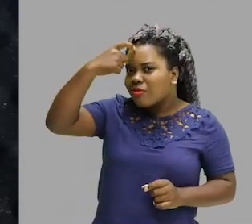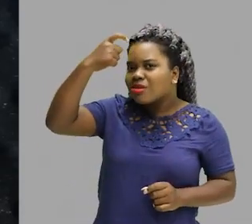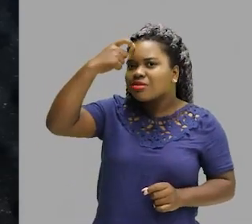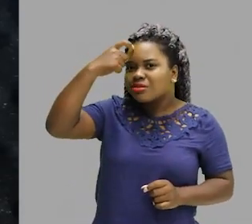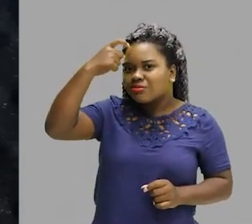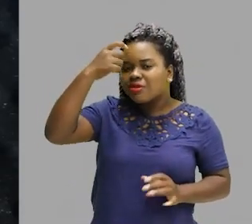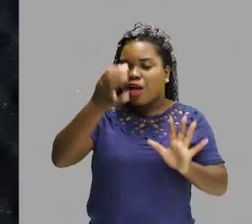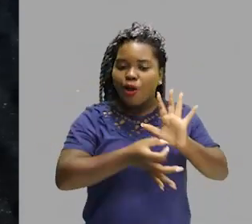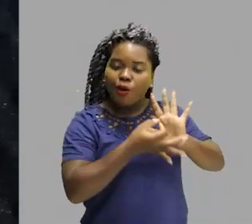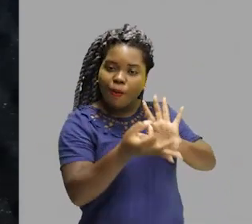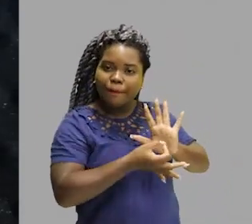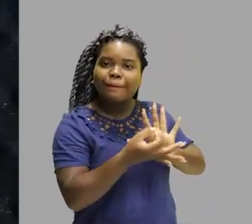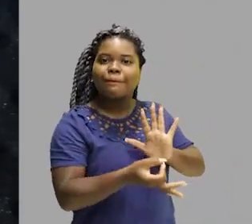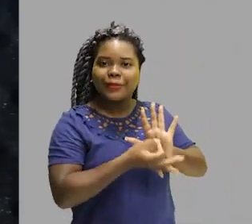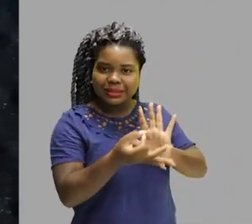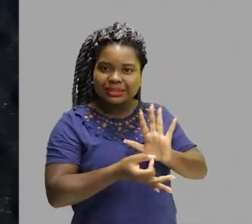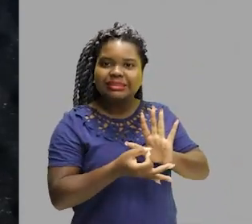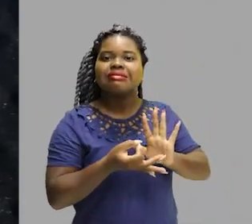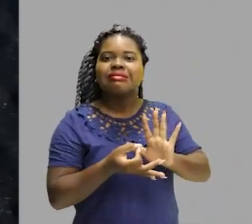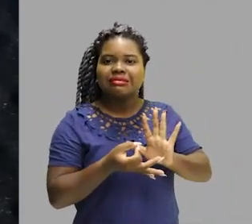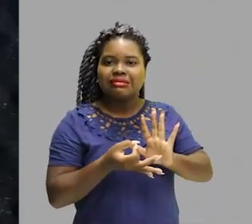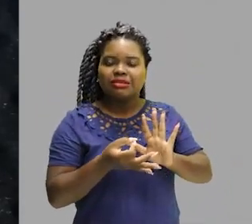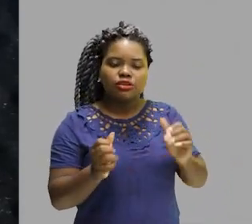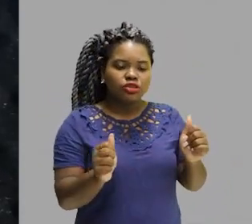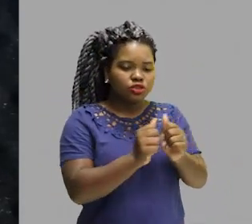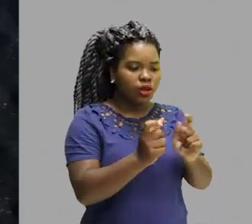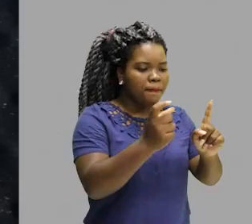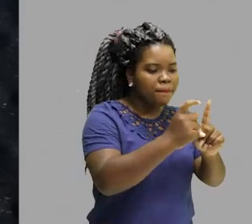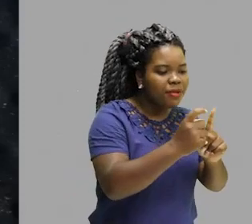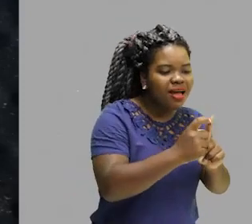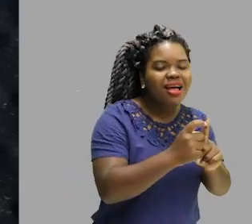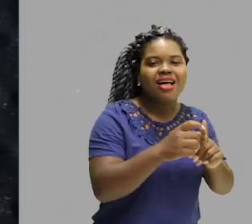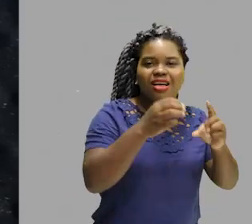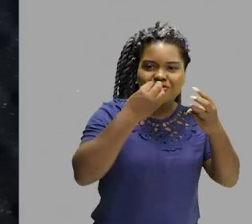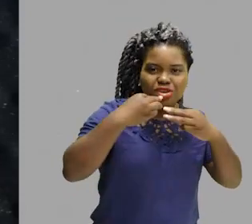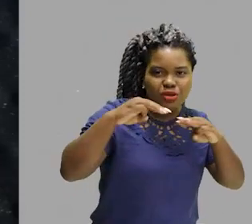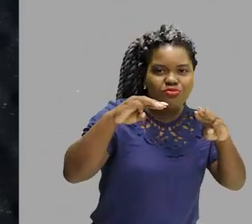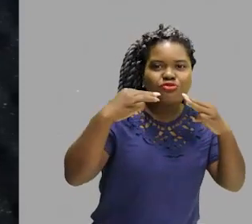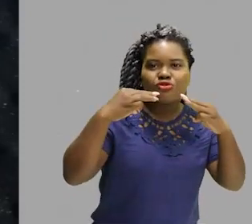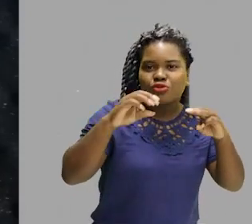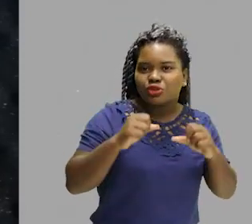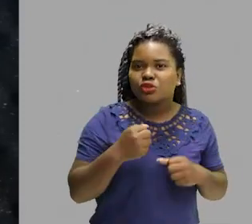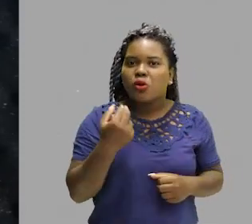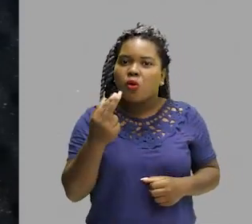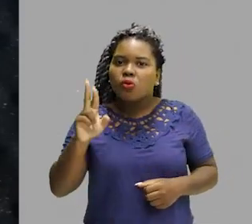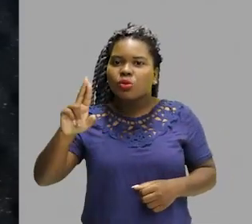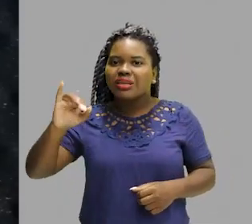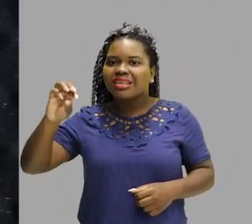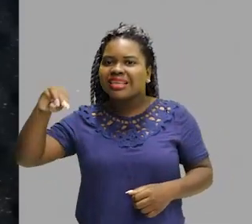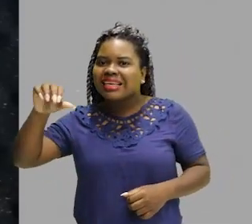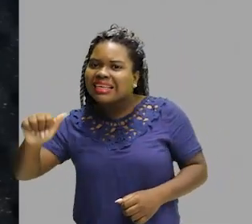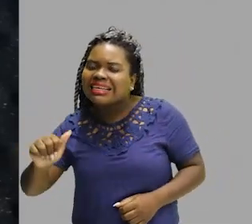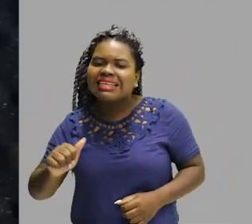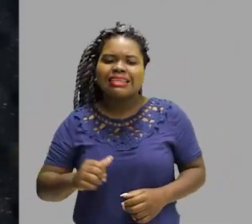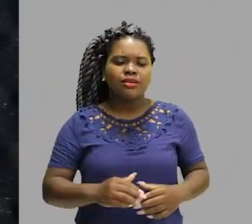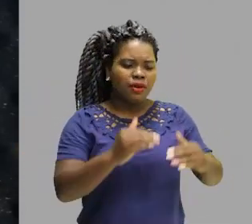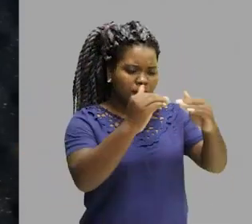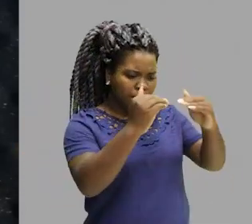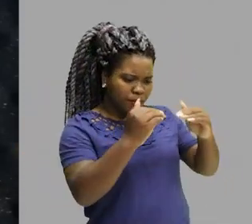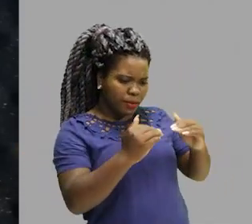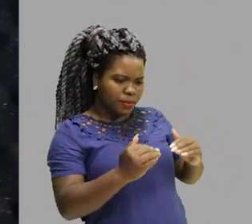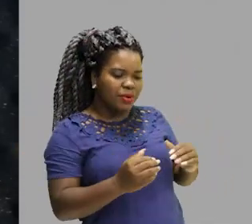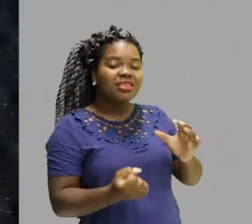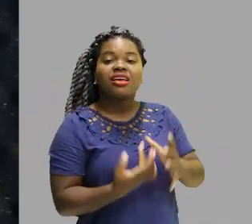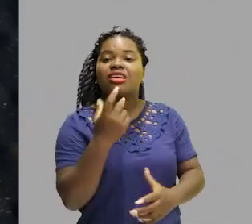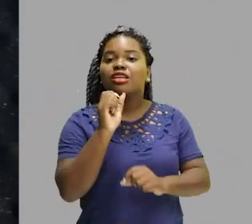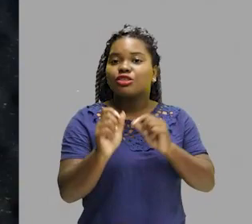trocando e associando palavras, seja em melodia, seja em rima, seja em verso, você está criando,